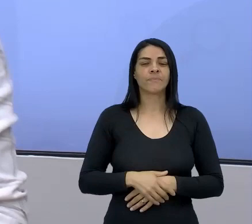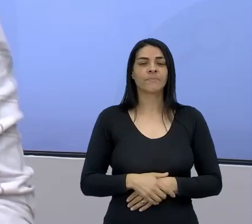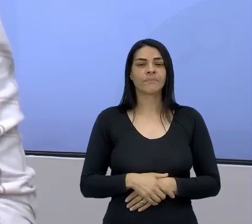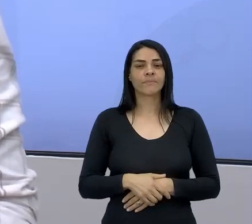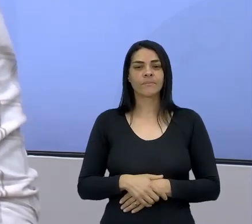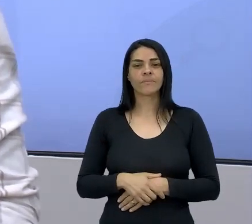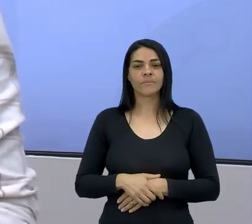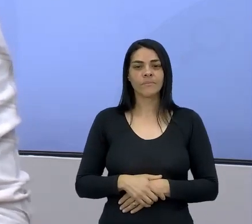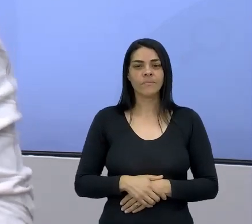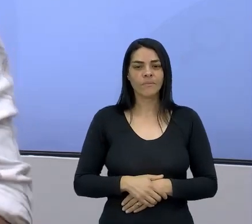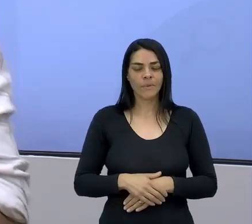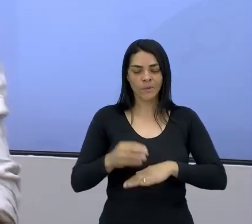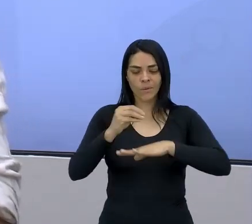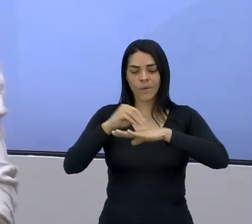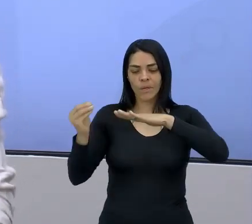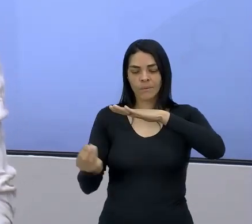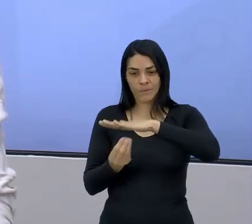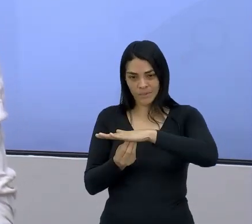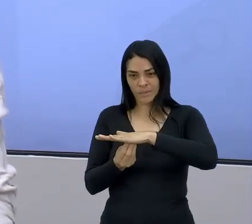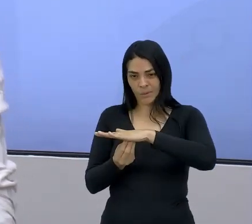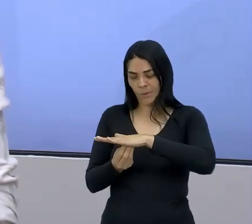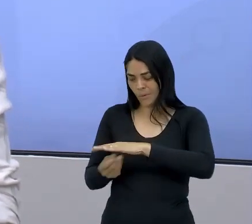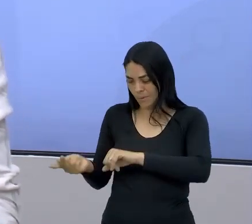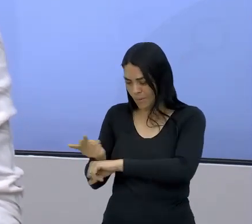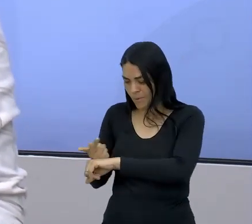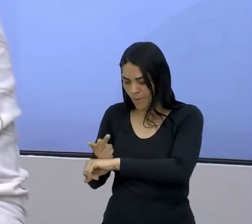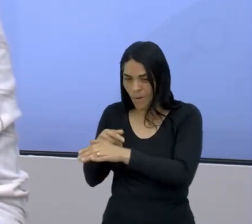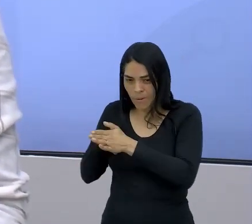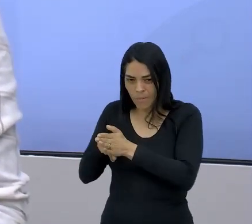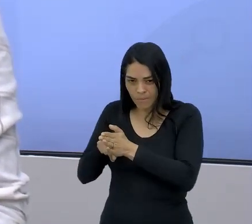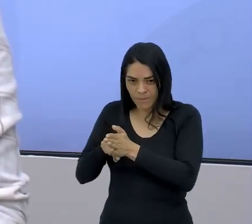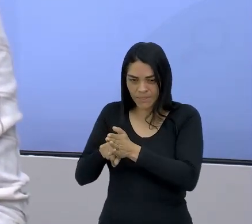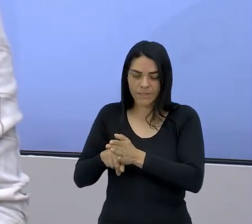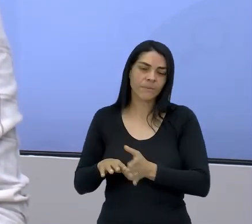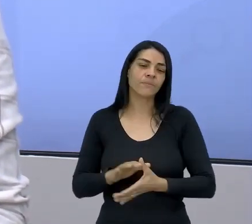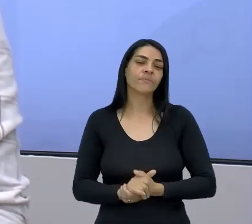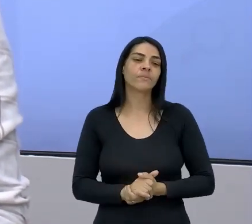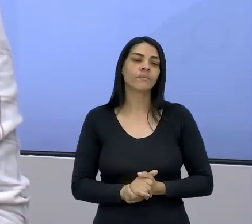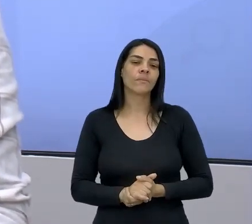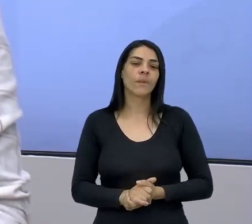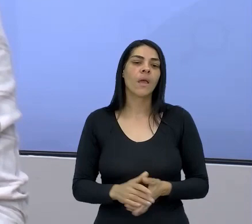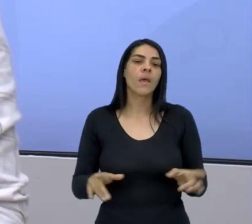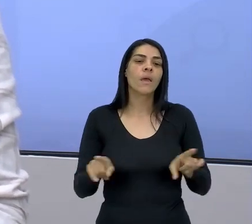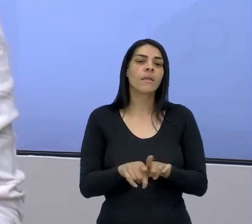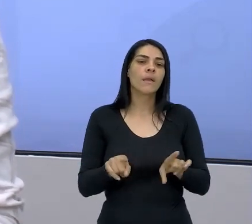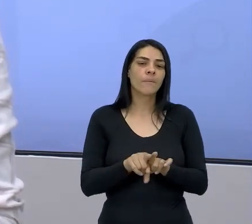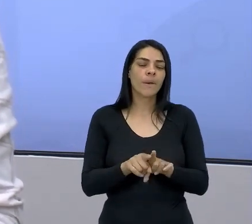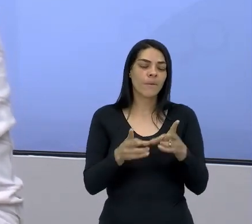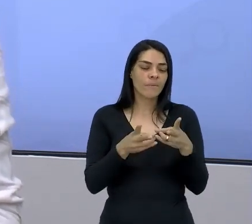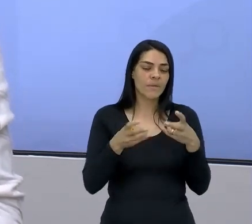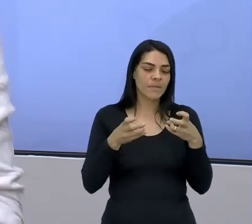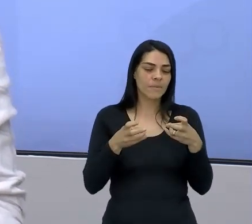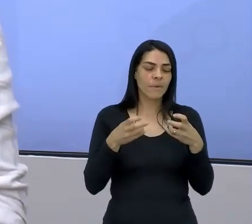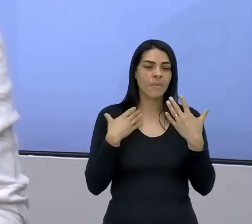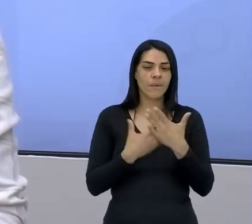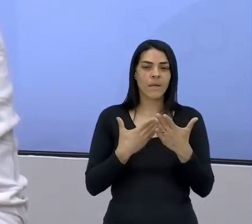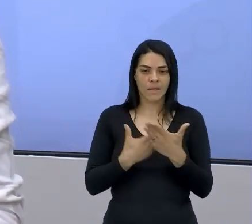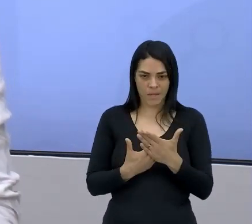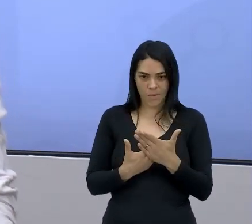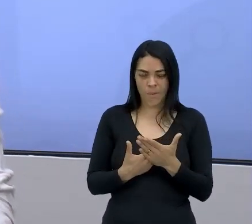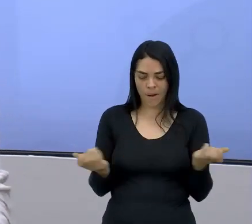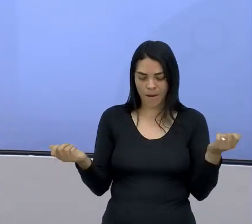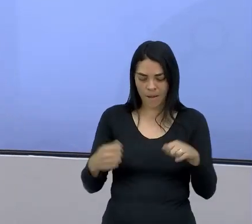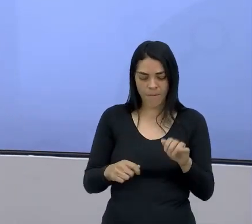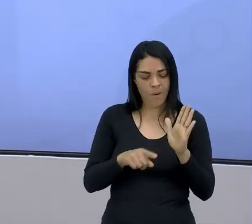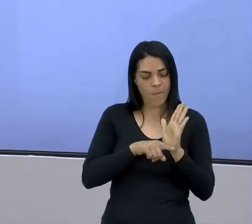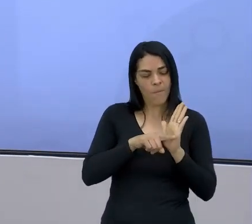e pesquisar a respeito disso. E a gente viu na aula do Arduino que a gente pode fazer uma programação,